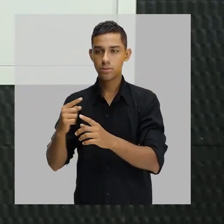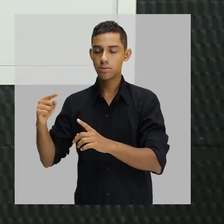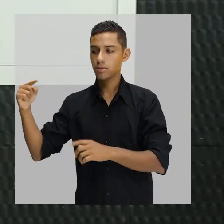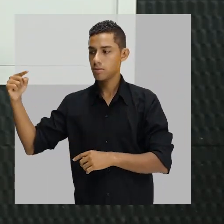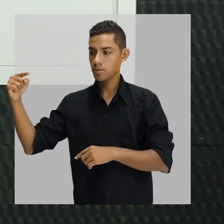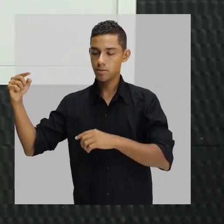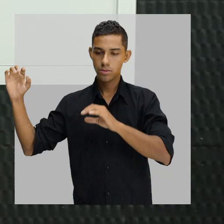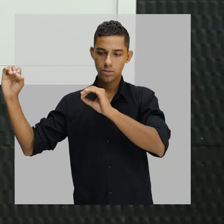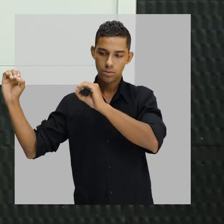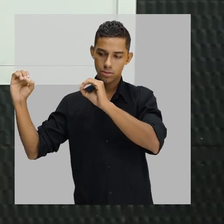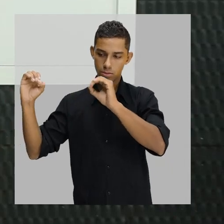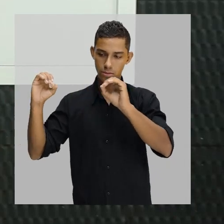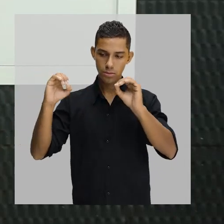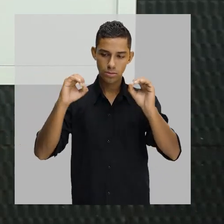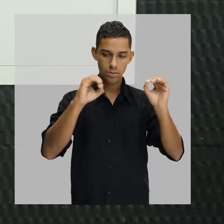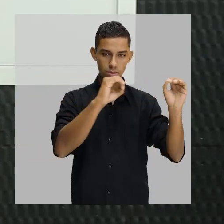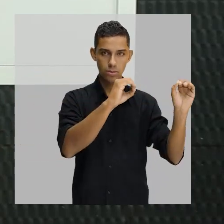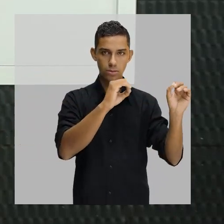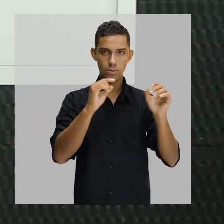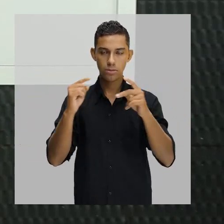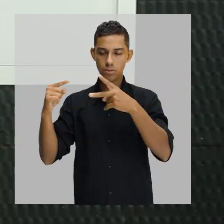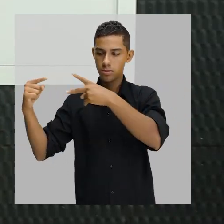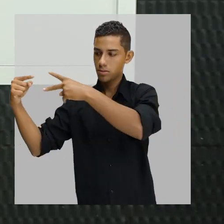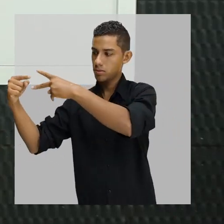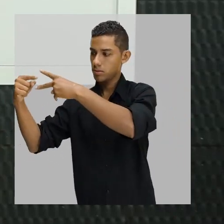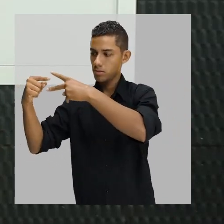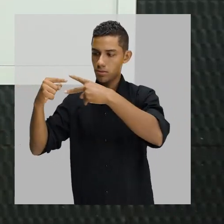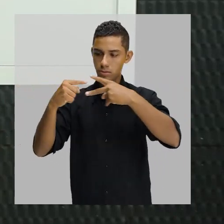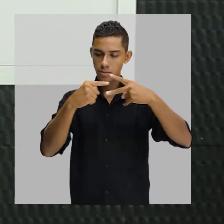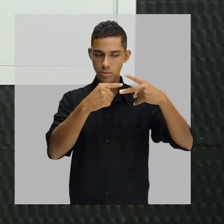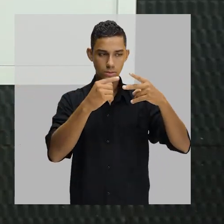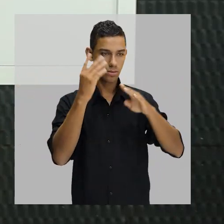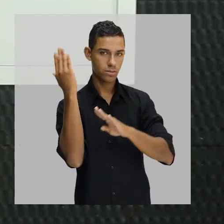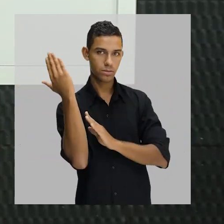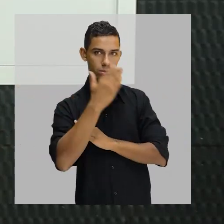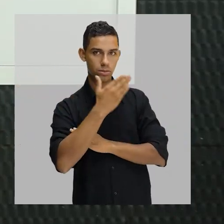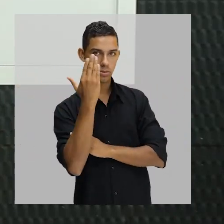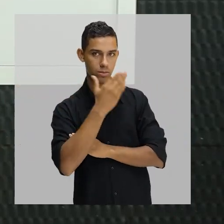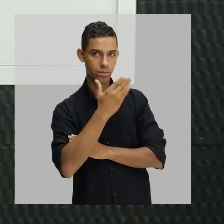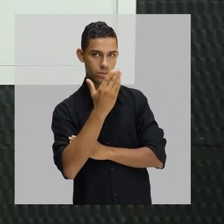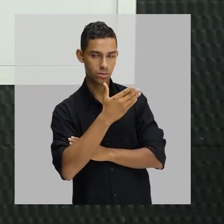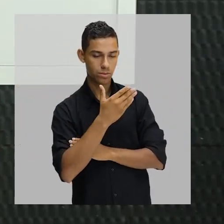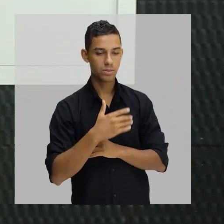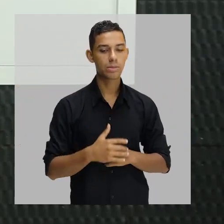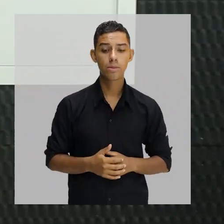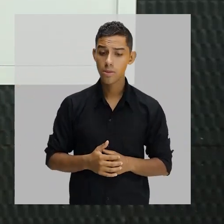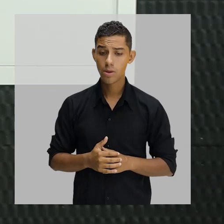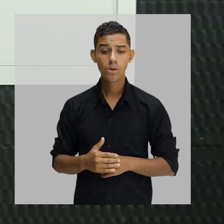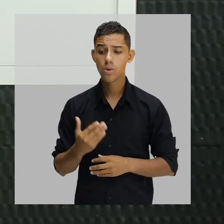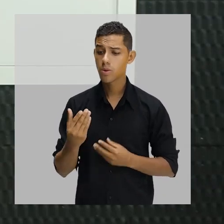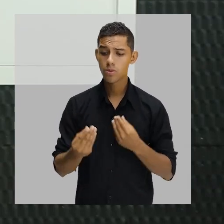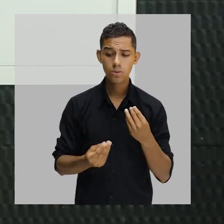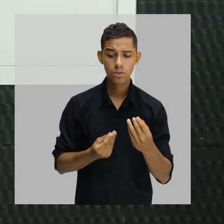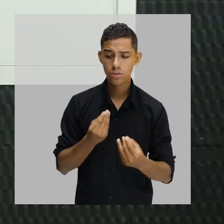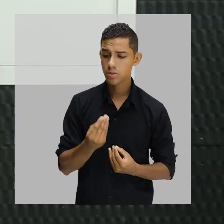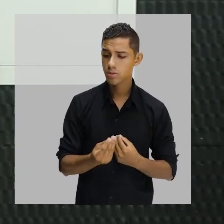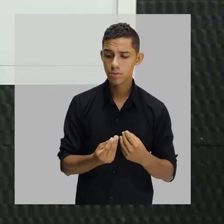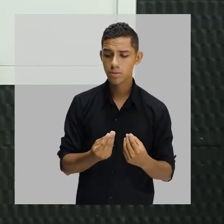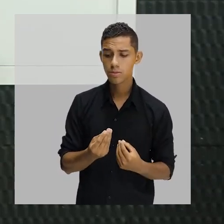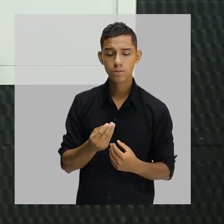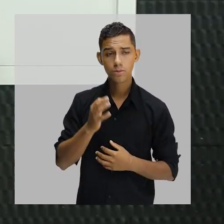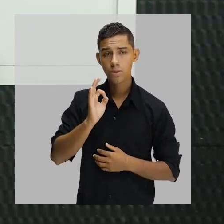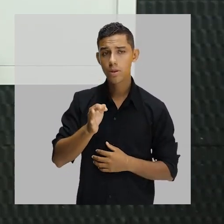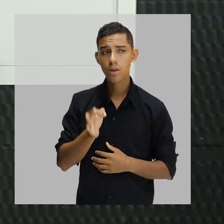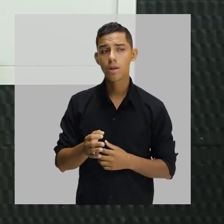indo atrás do outro. Certo? Então estão no mesmo sentido. Como é que eu afirmo que eles estão no mesmo